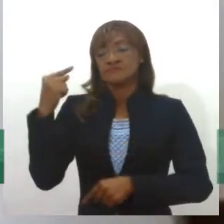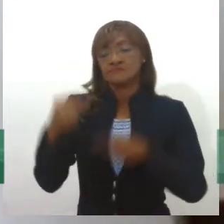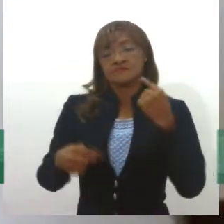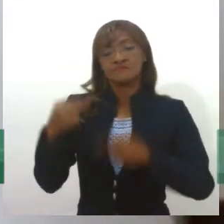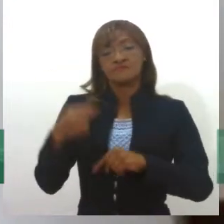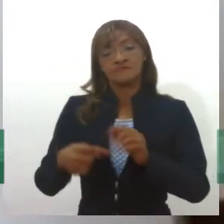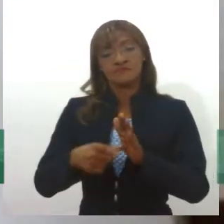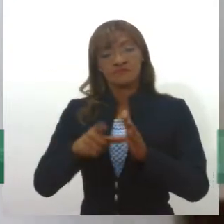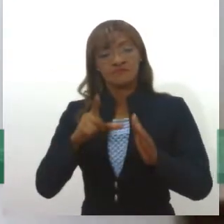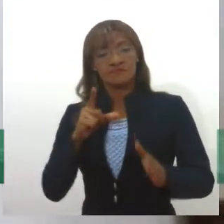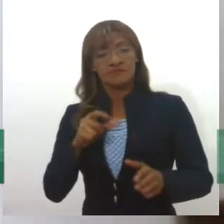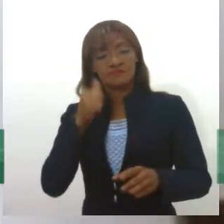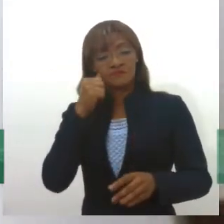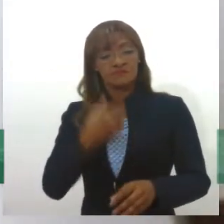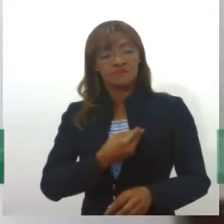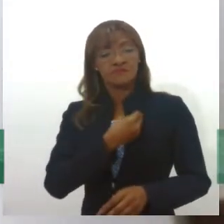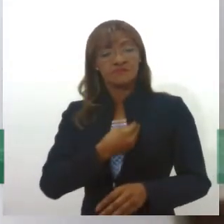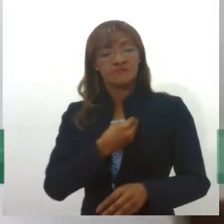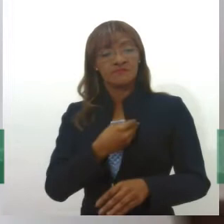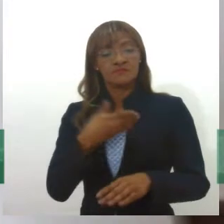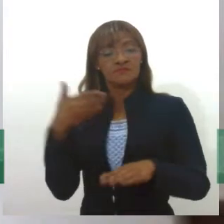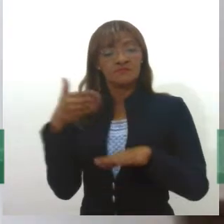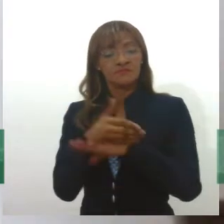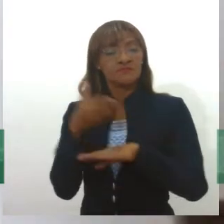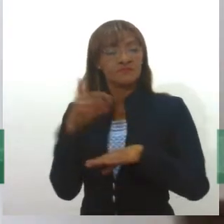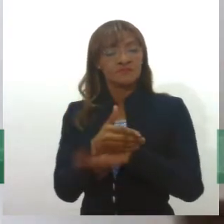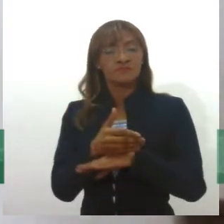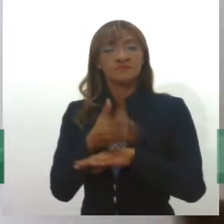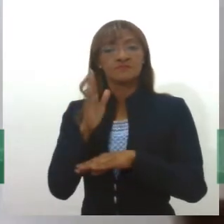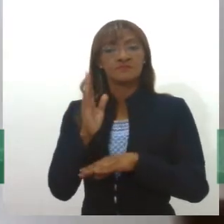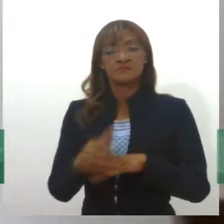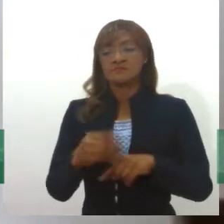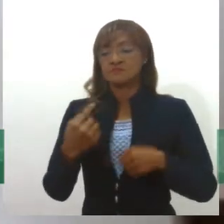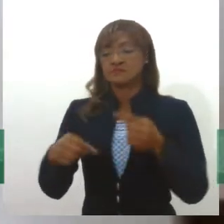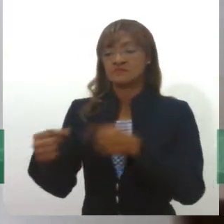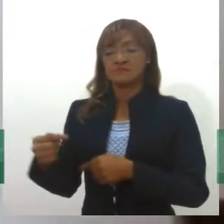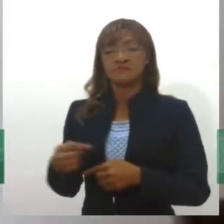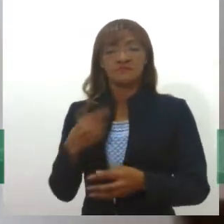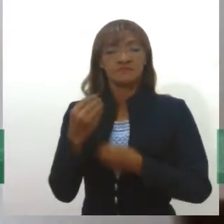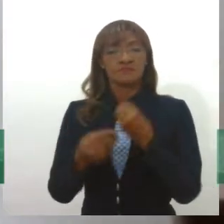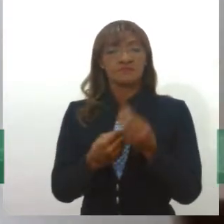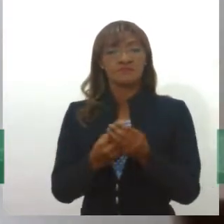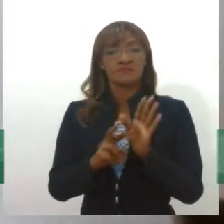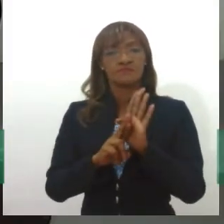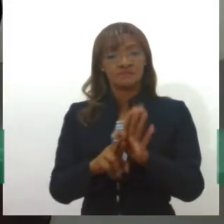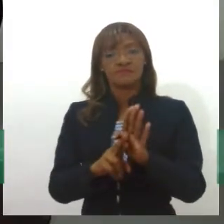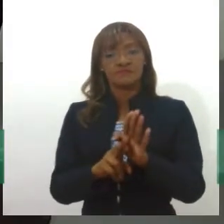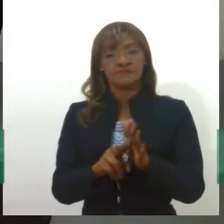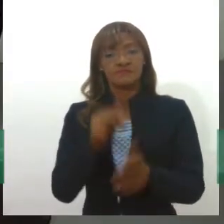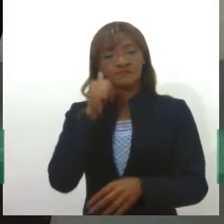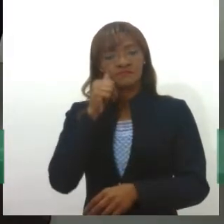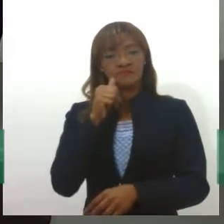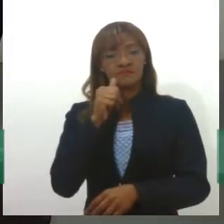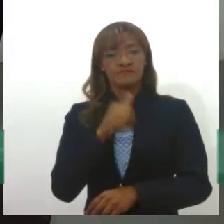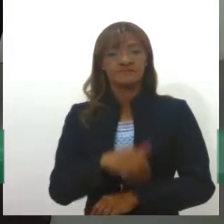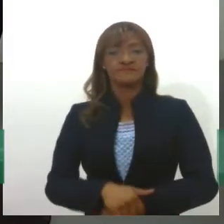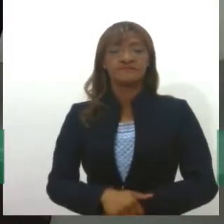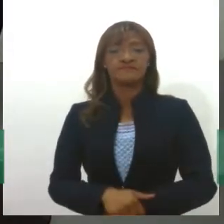a participação da mulher e os formatos de aprimoramento dessa representação feminina. Nivete.